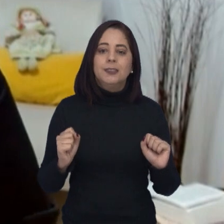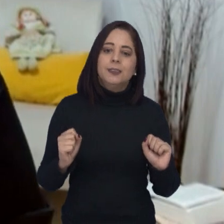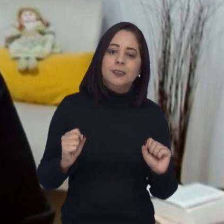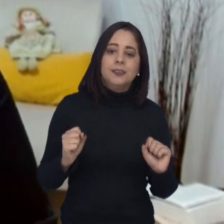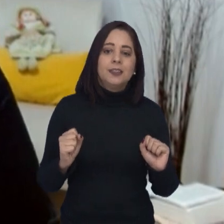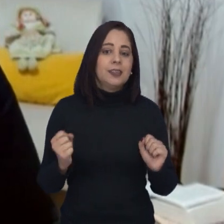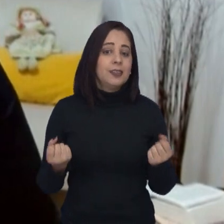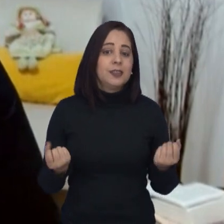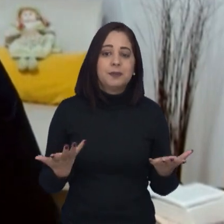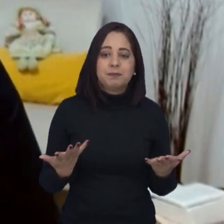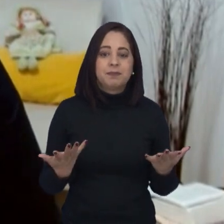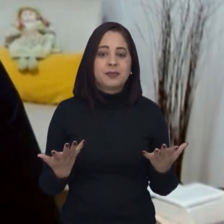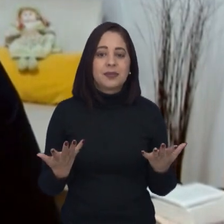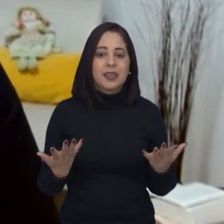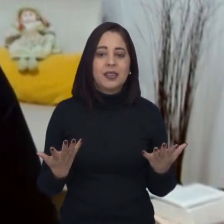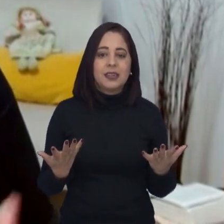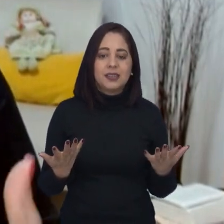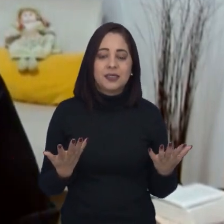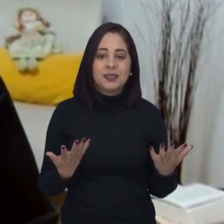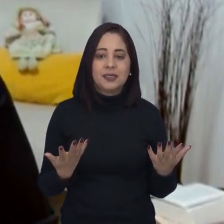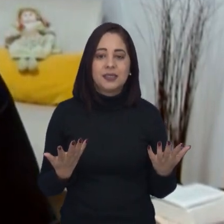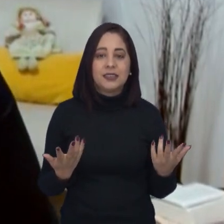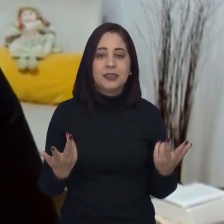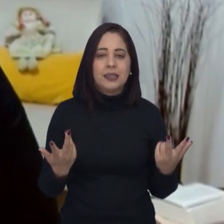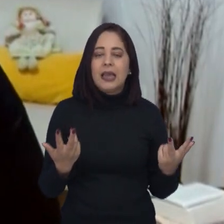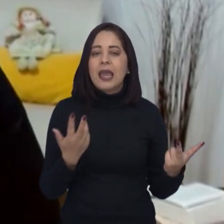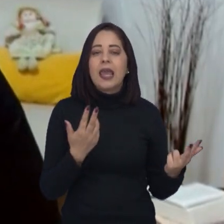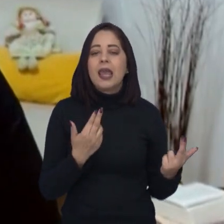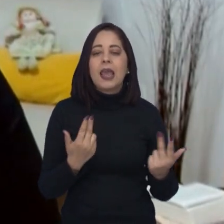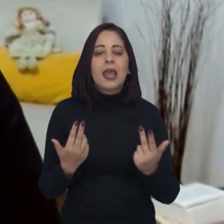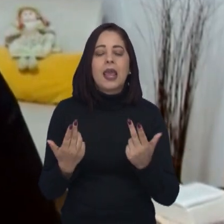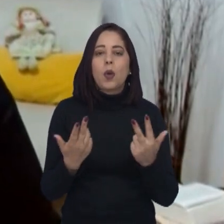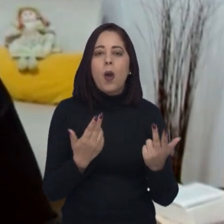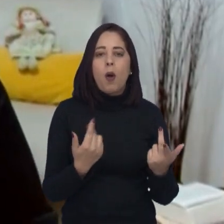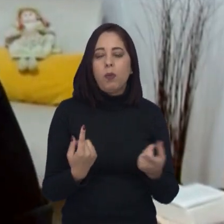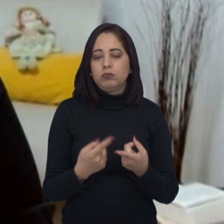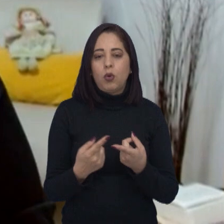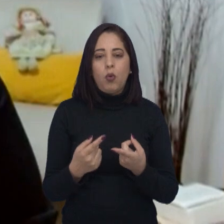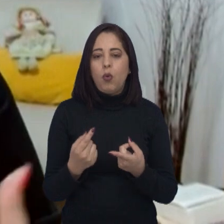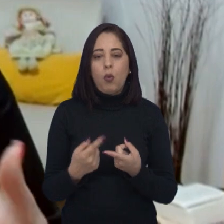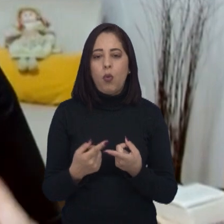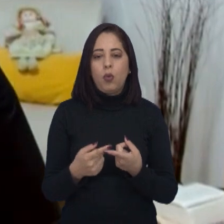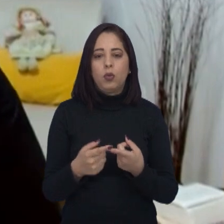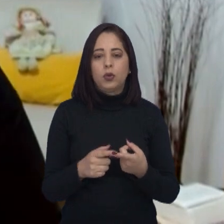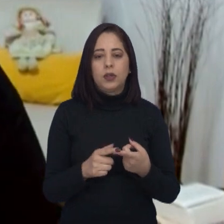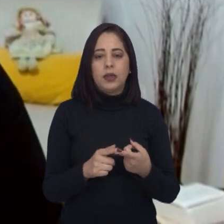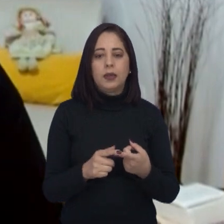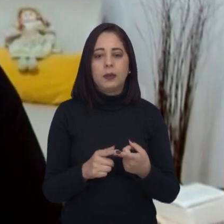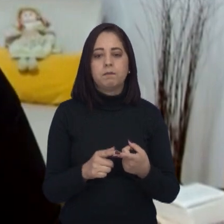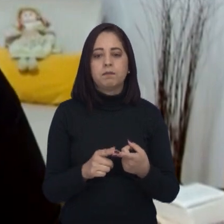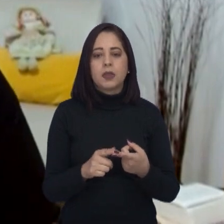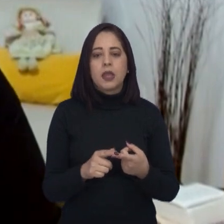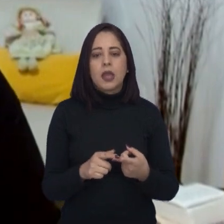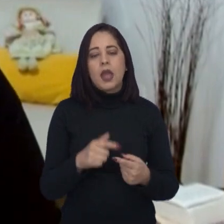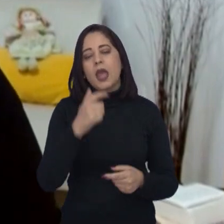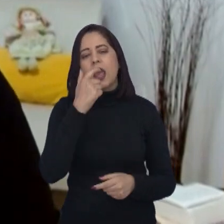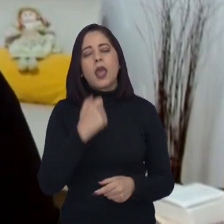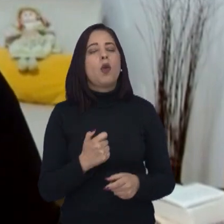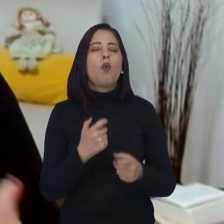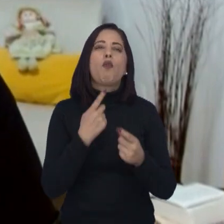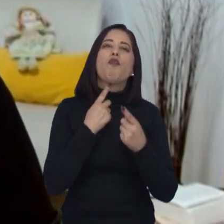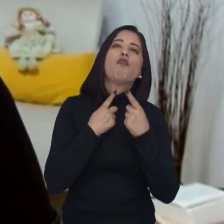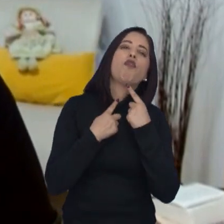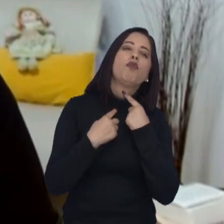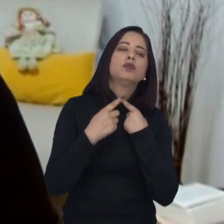muito semelhante ao encontro de outras pessoas. Quando surgiu essa vontade de